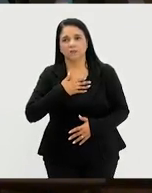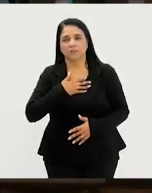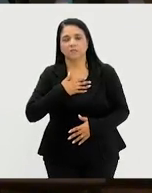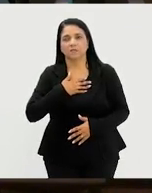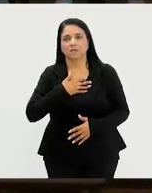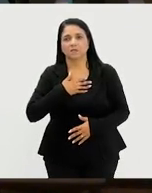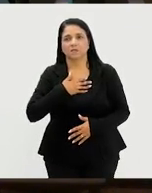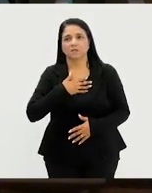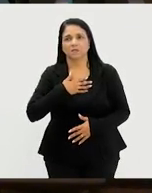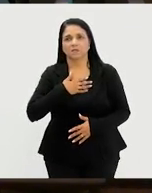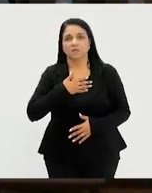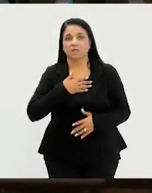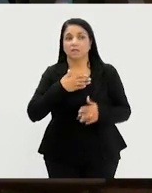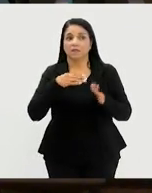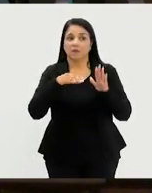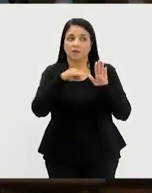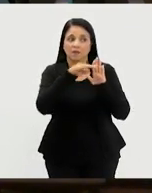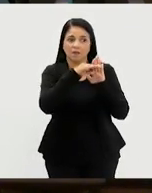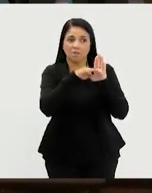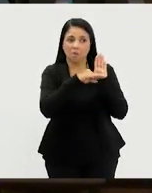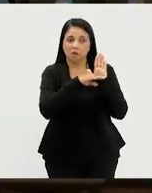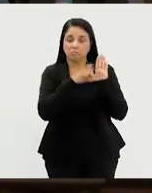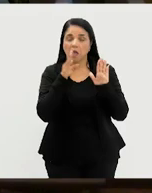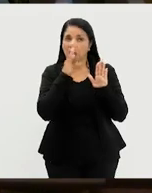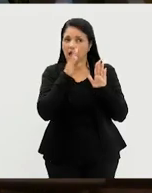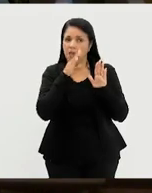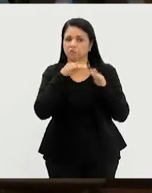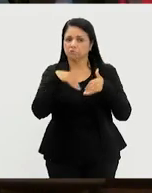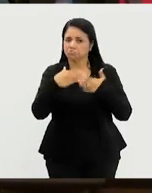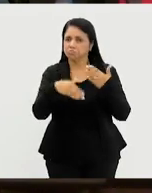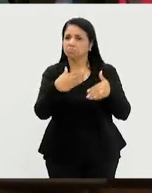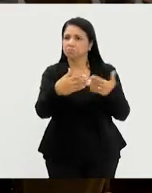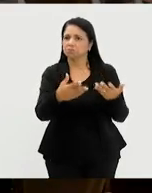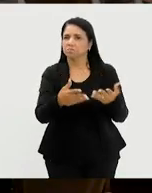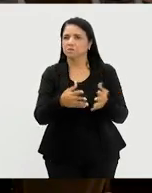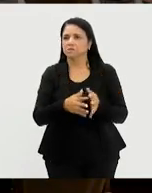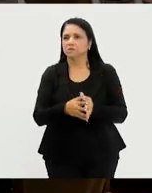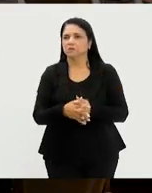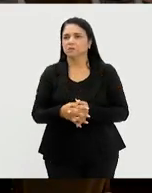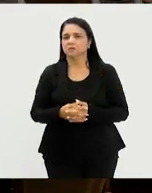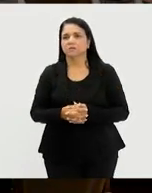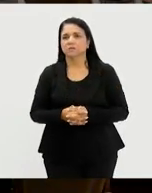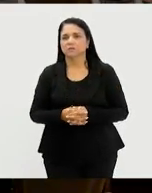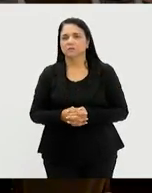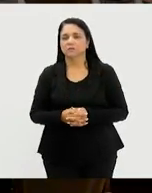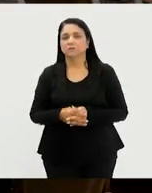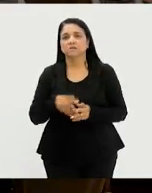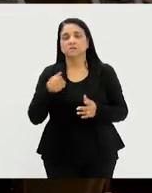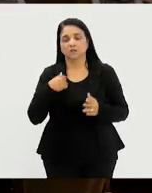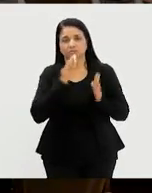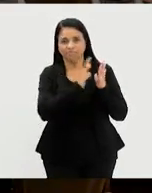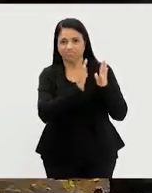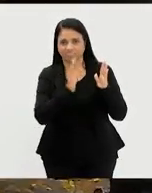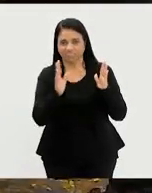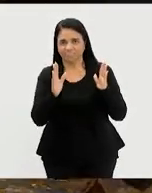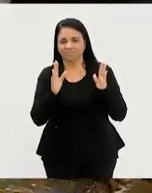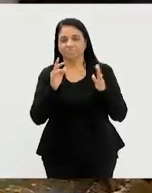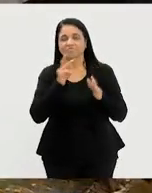Apesar de que a pauta tá andando rápido né tá só só questão de ordem presidenta